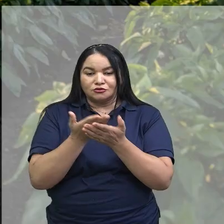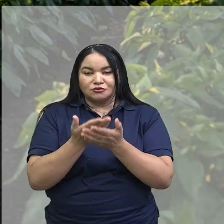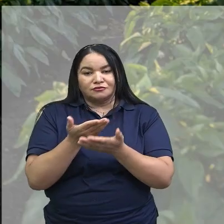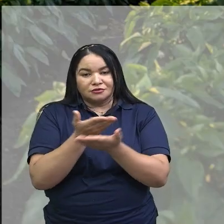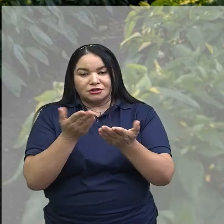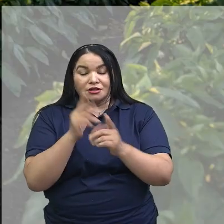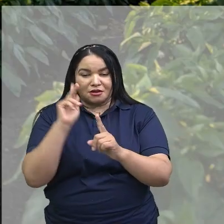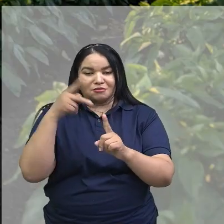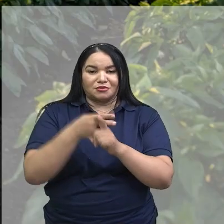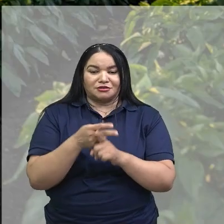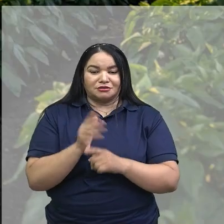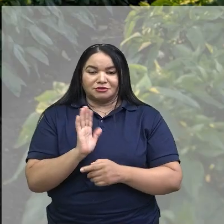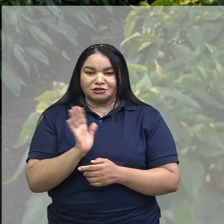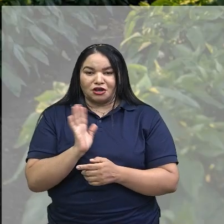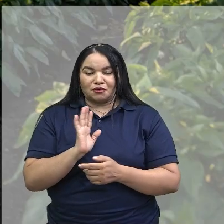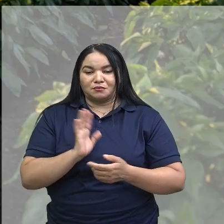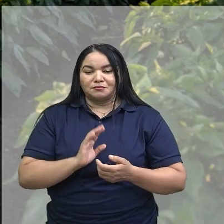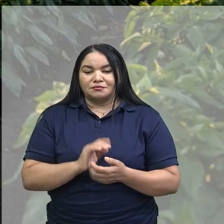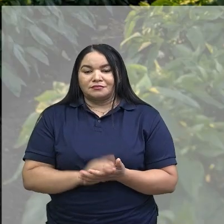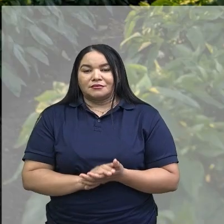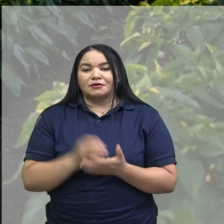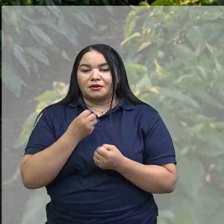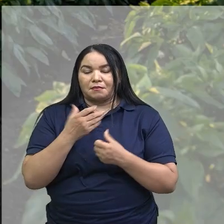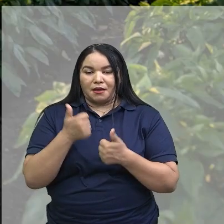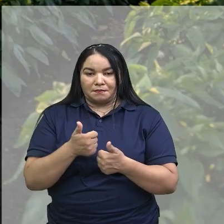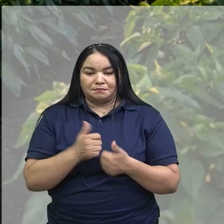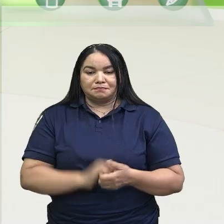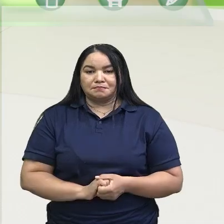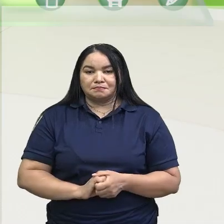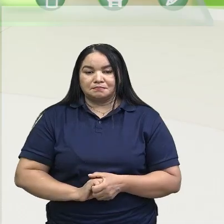até uma próxima oportunidade. Tchau, tchau. Fiquem bem.